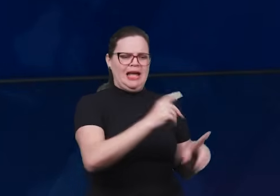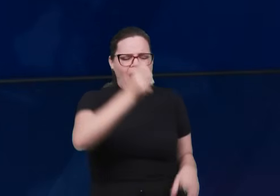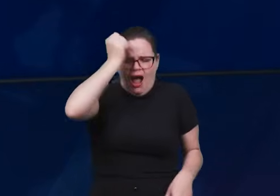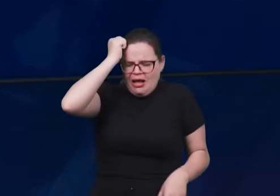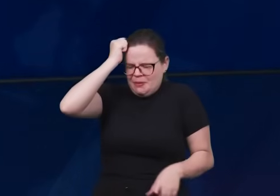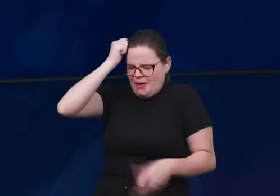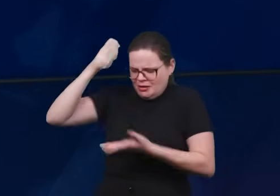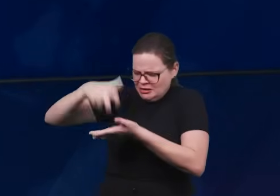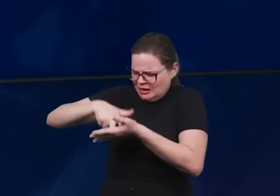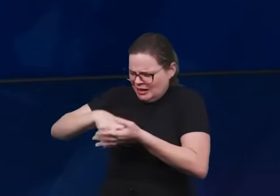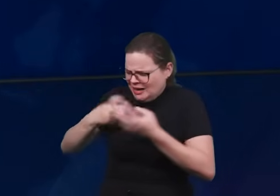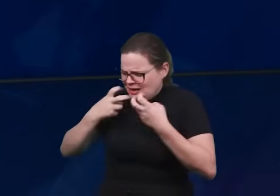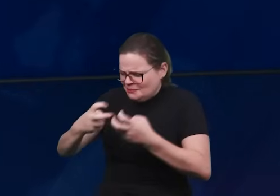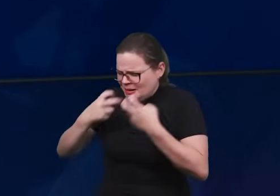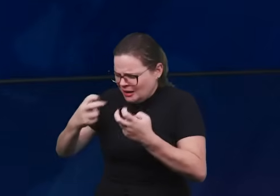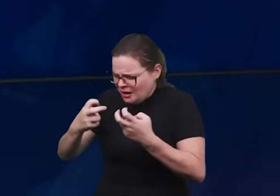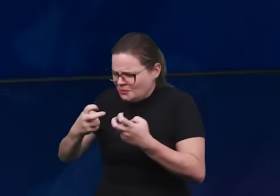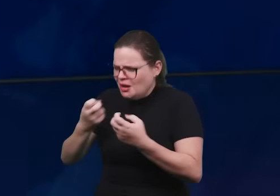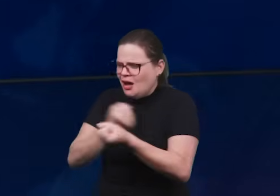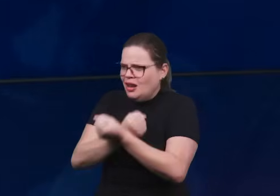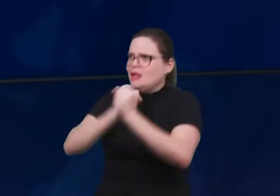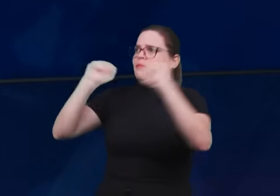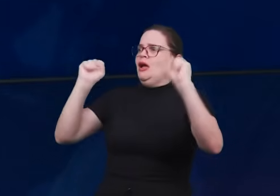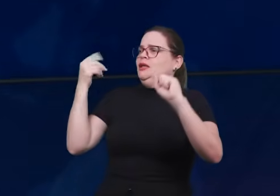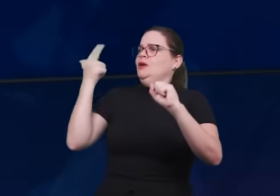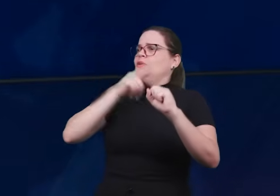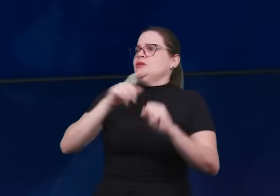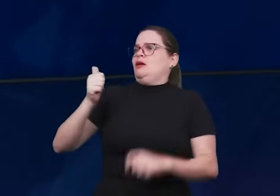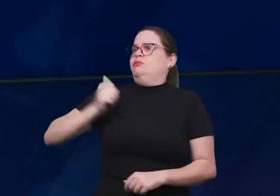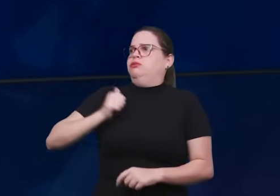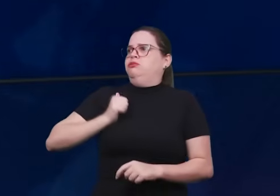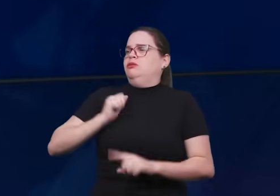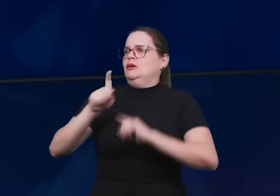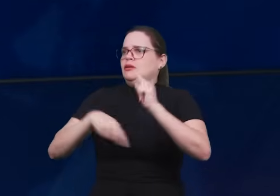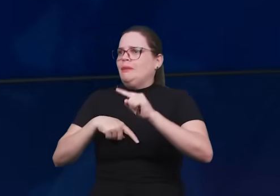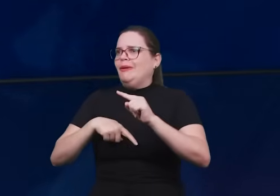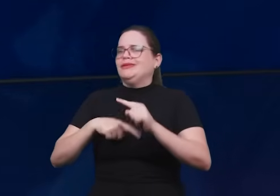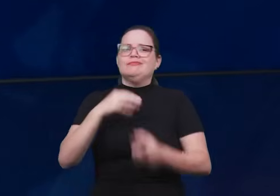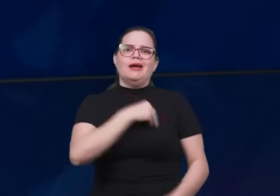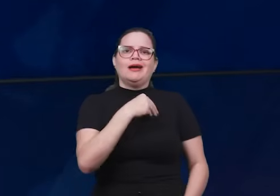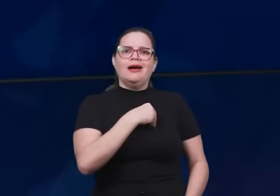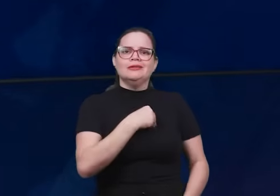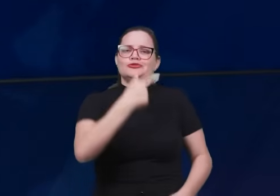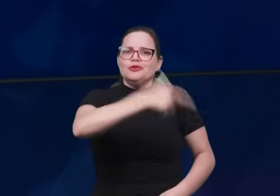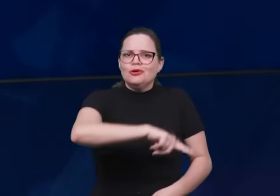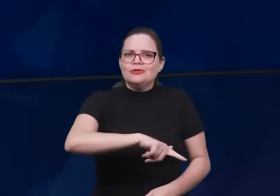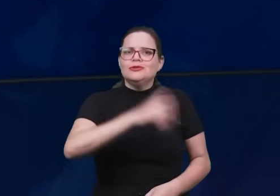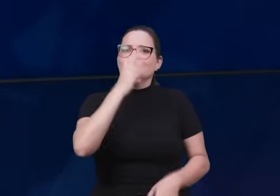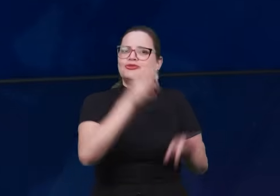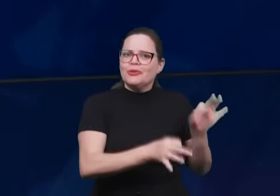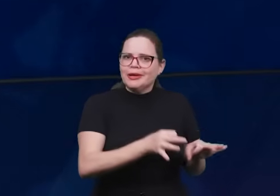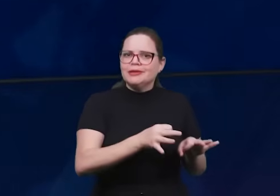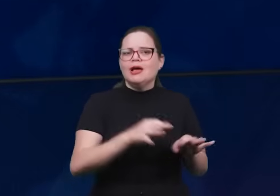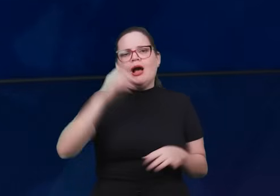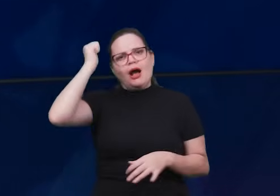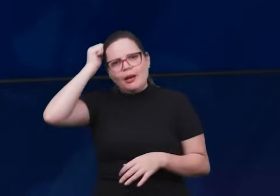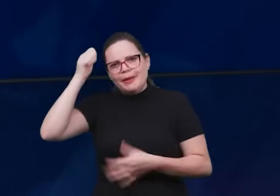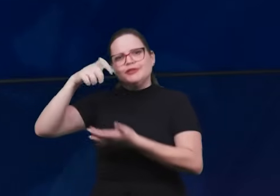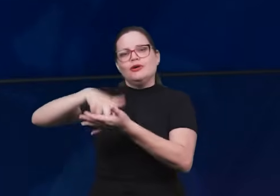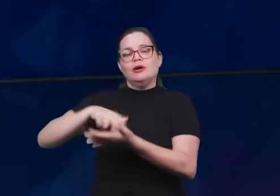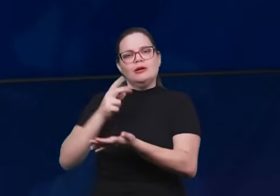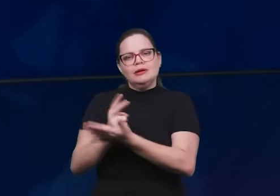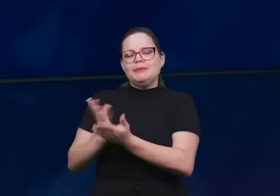com a manifestação da misericórdia e da graça do Senhor. Ainda hoje, o Senhor está pronto para perdoar